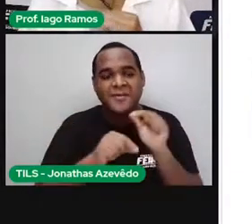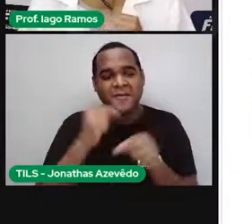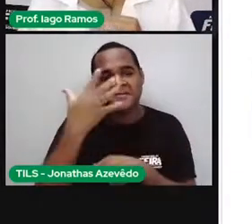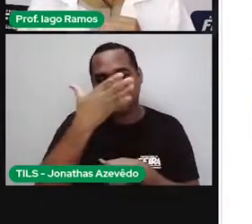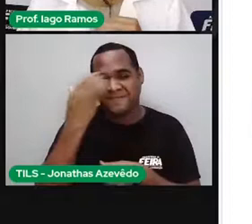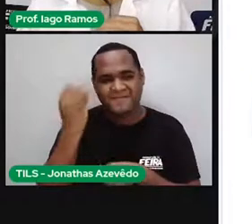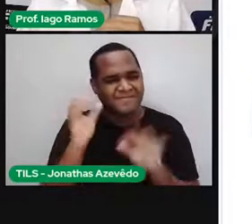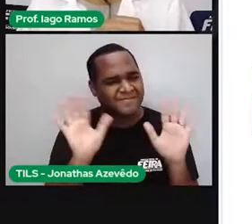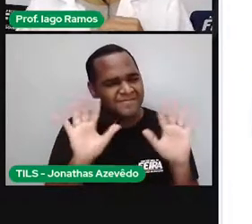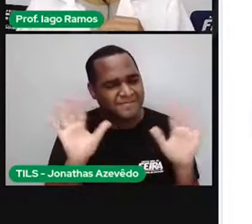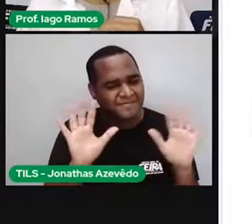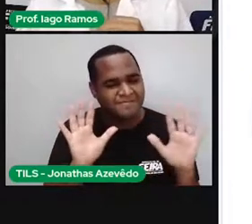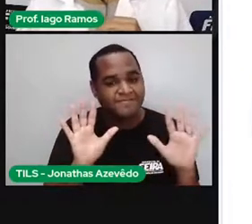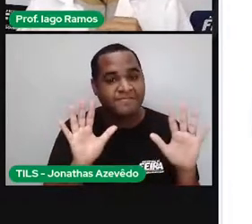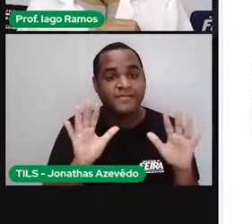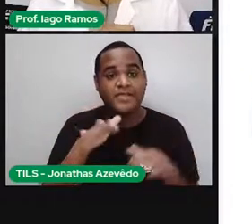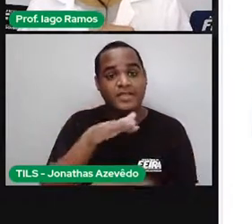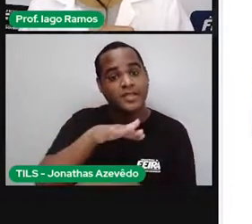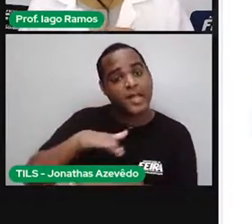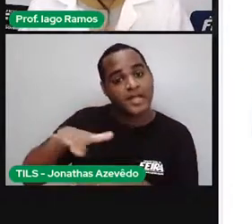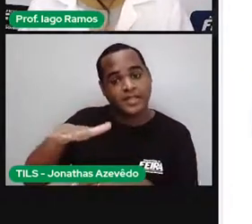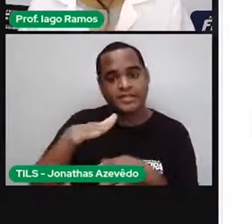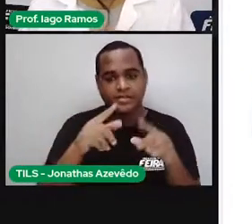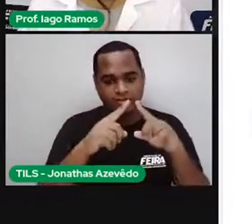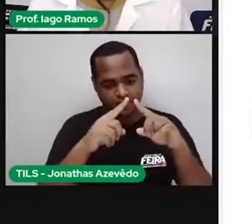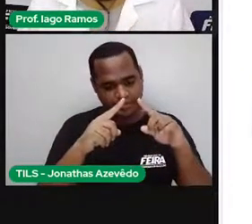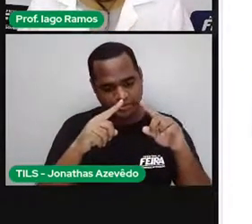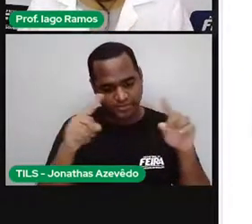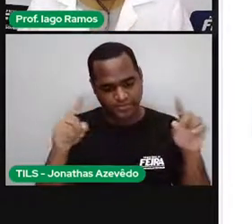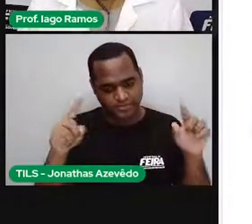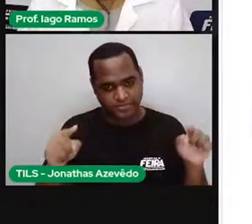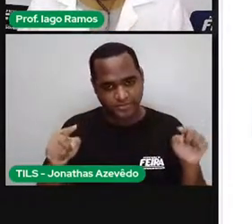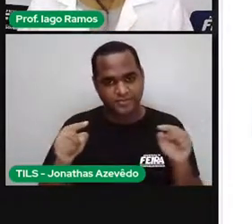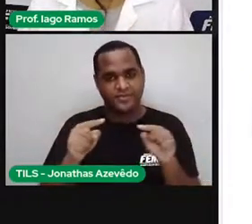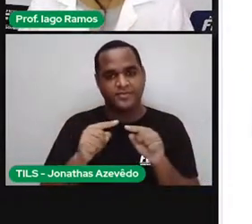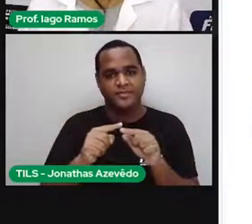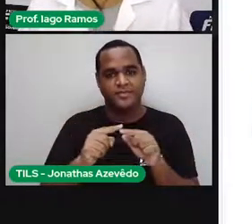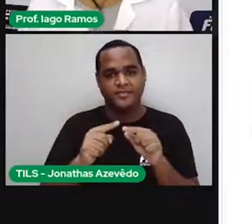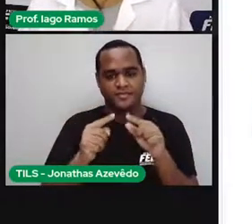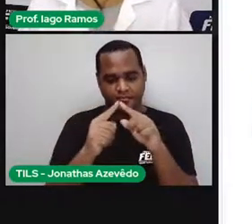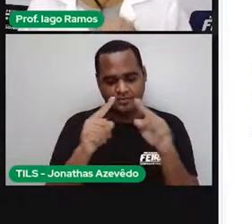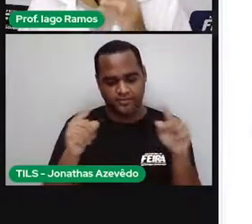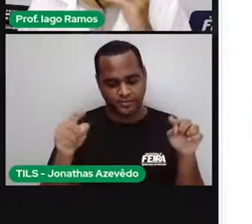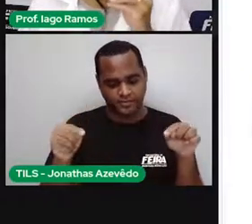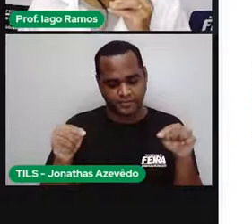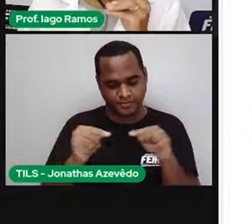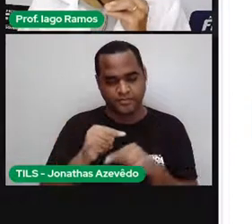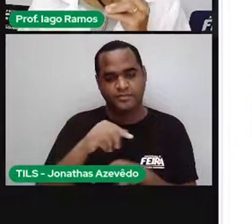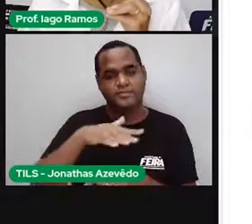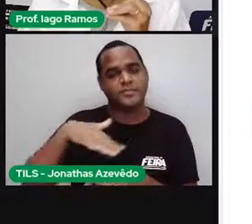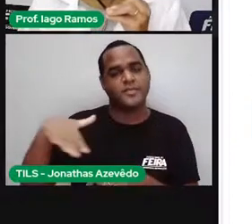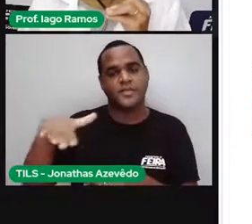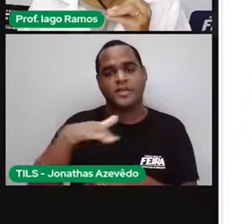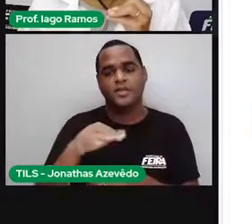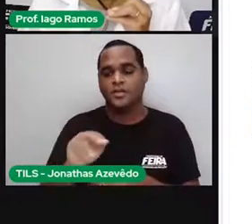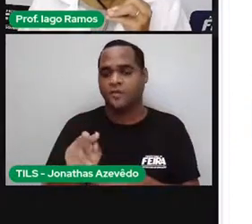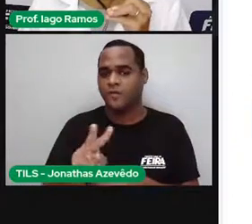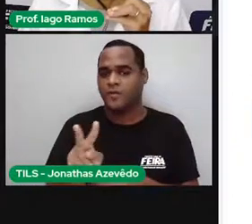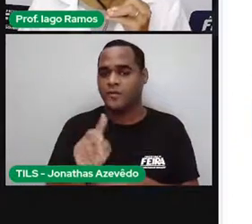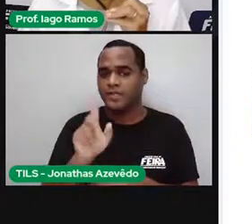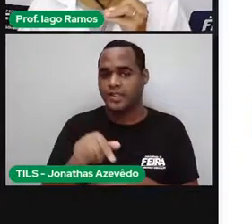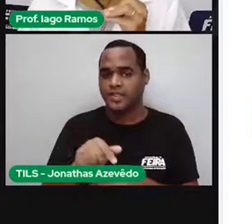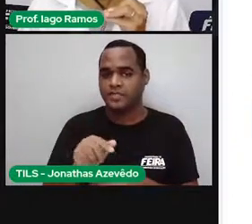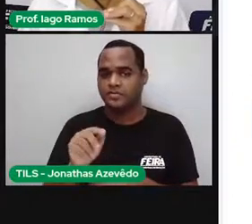esquece tá área de retângulo a área de retângulo é o valor do